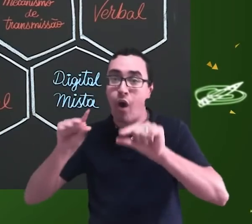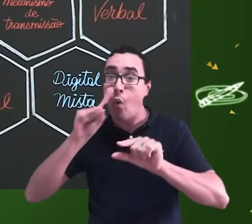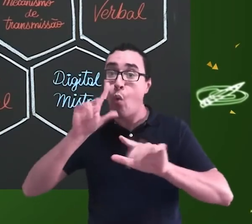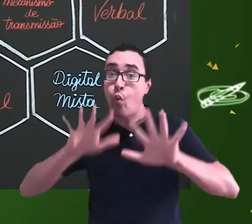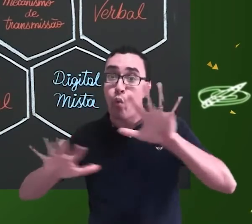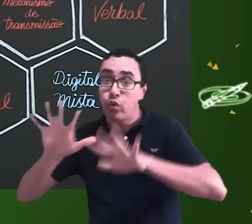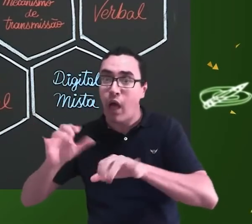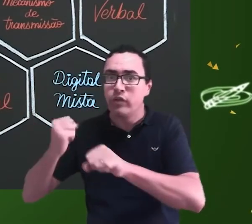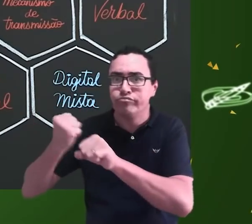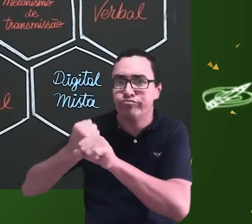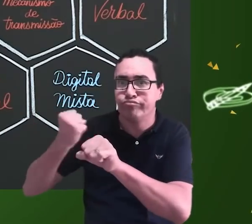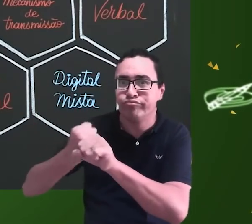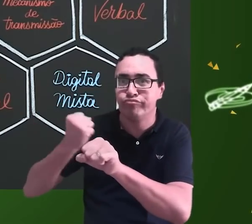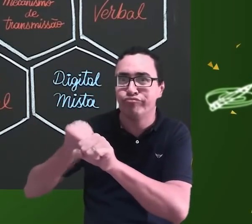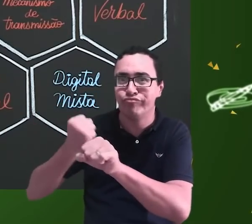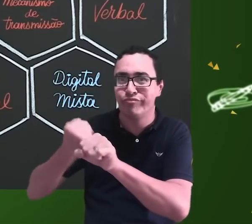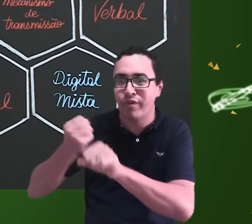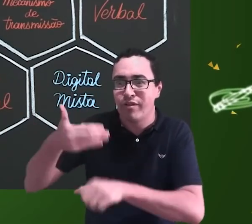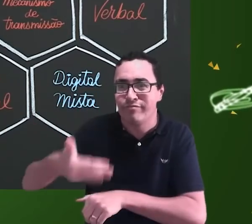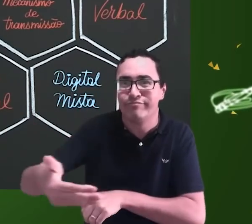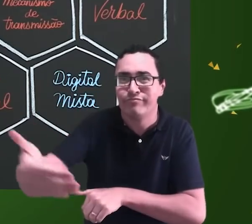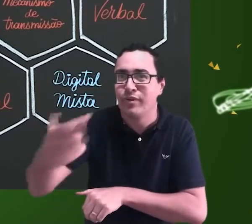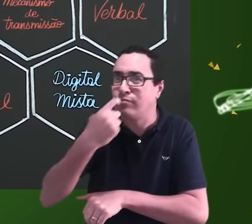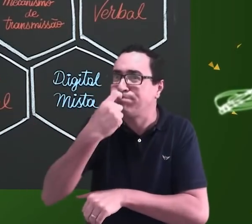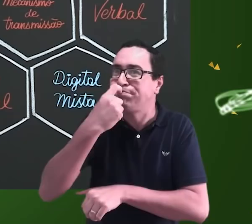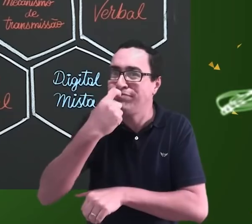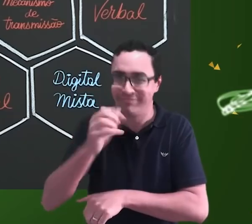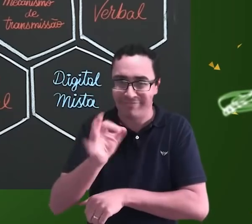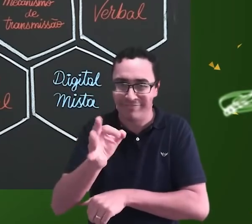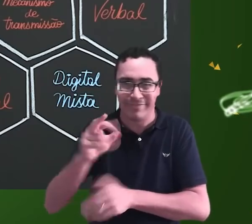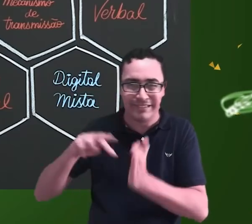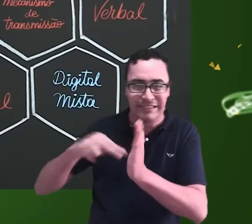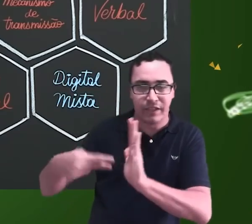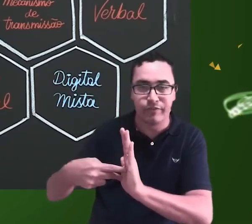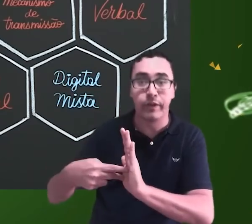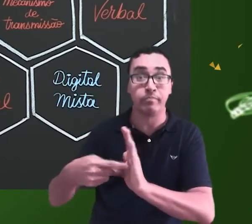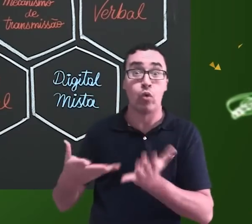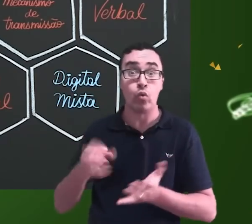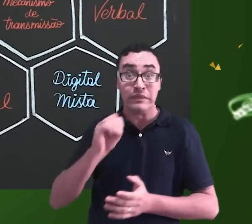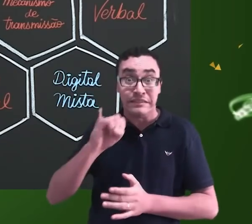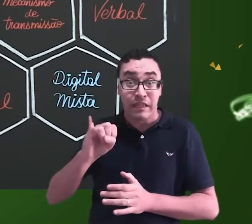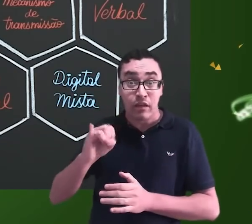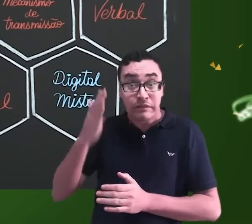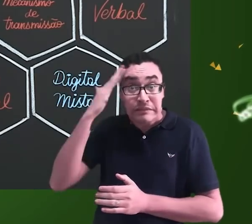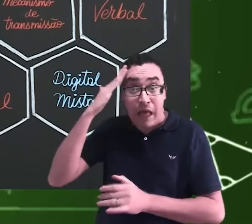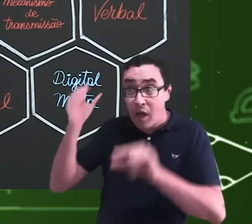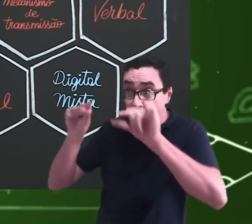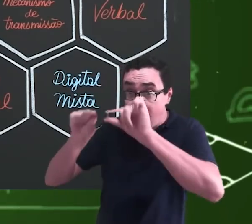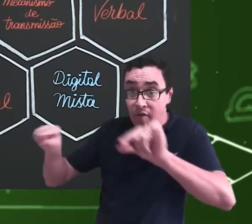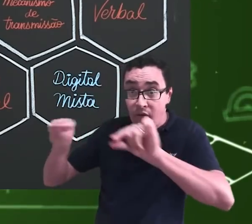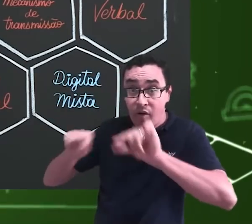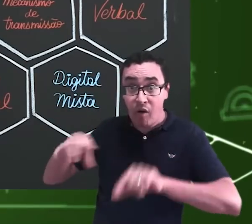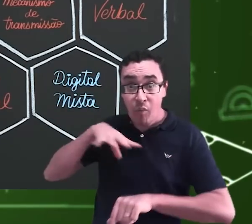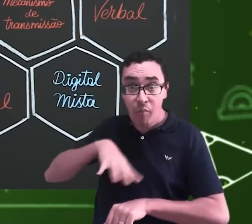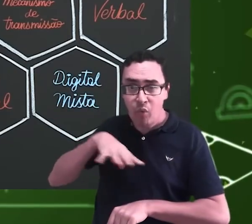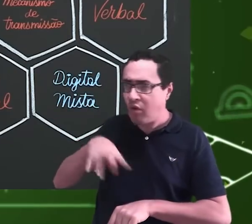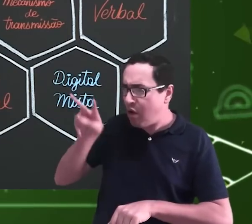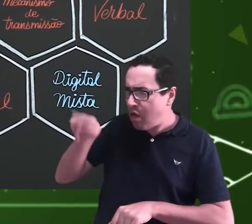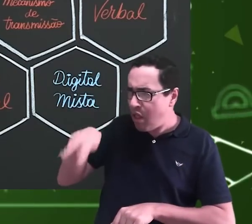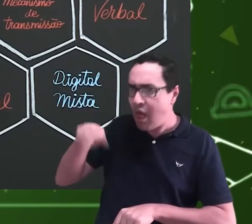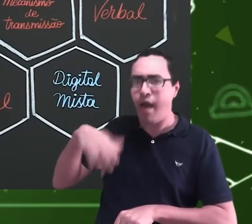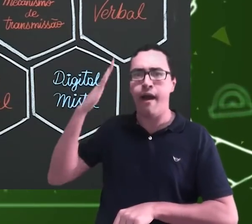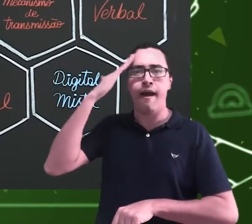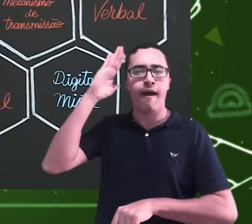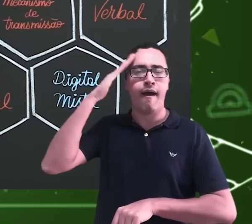código verbal escrito, tenho aqui algumas palavras, se eu domino essa língua, eu compreendo que mensagem esse texto transmite